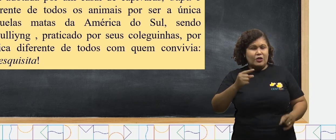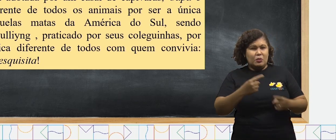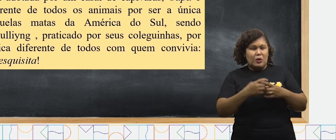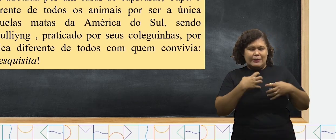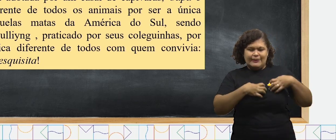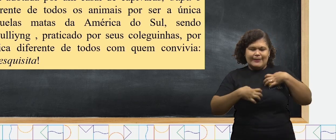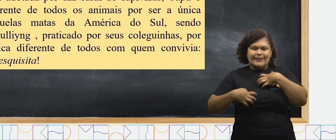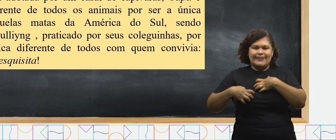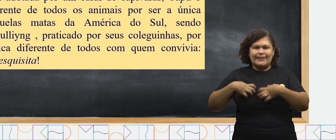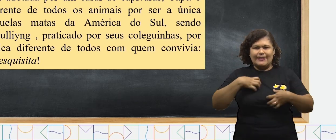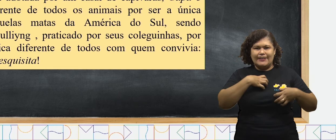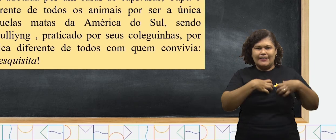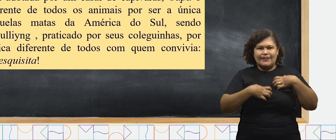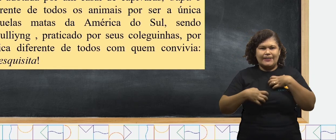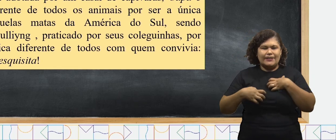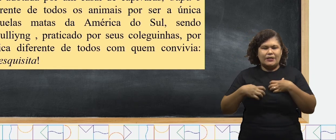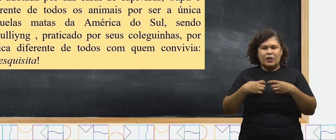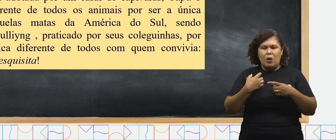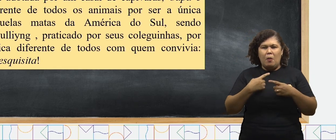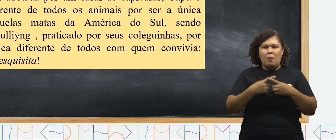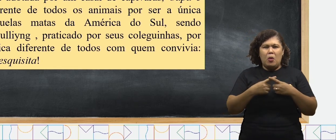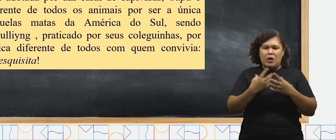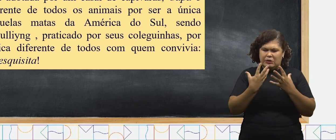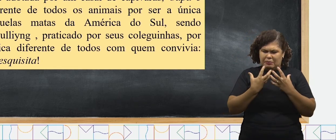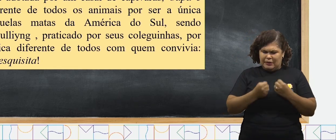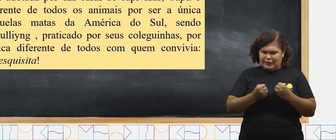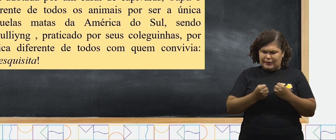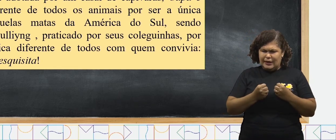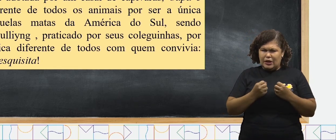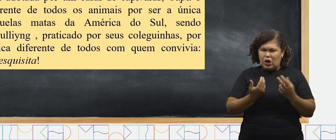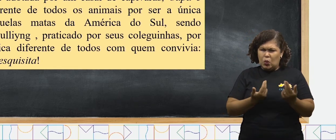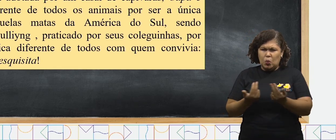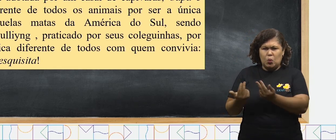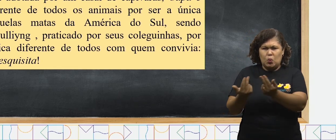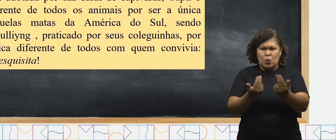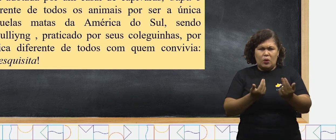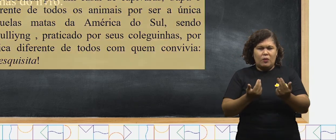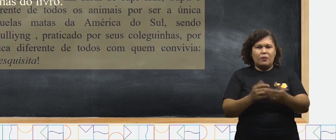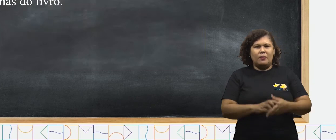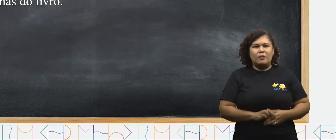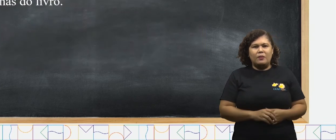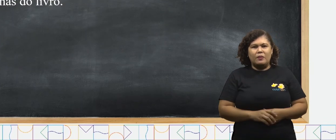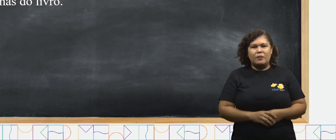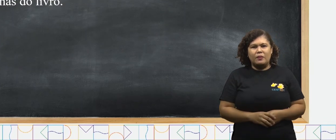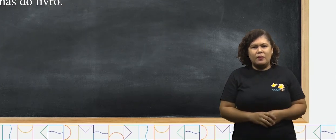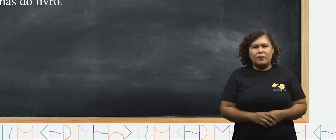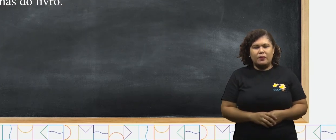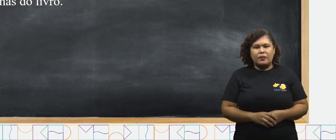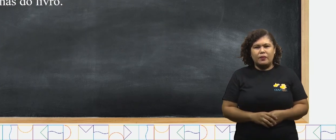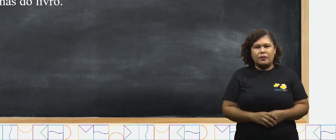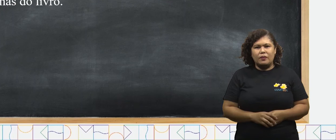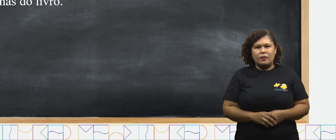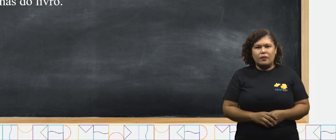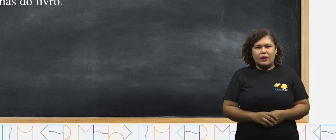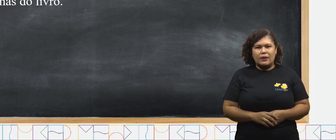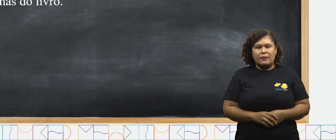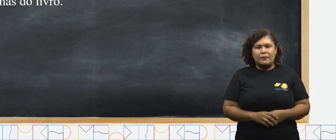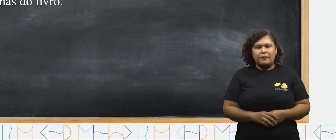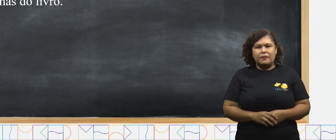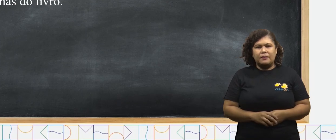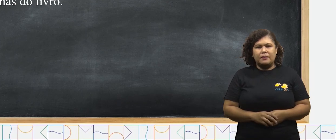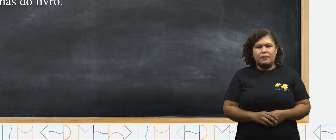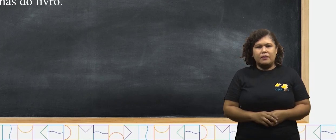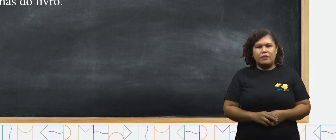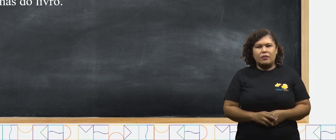ao conflito interno de quem não se aceita como é. Qual a resposta